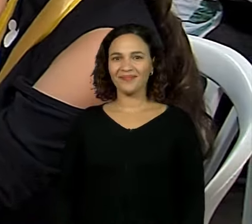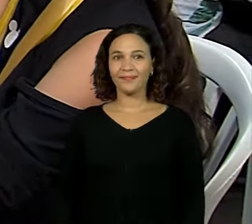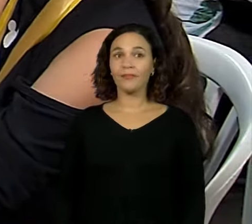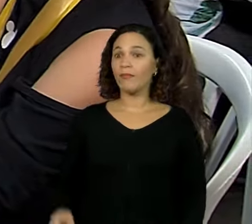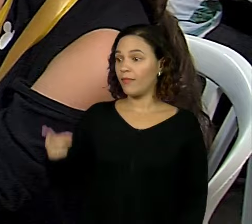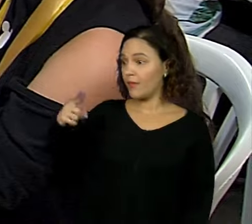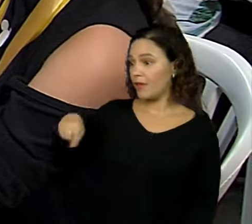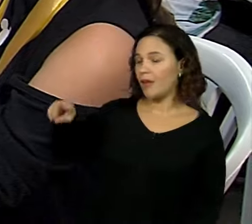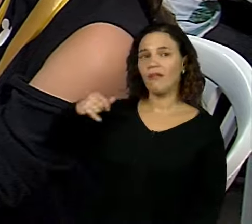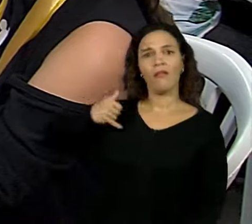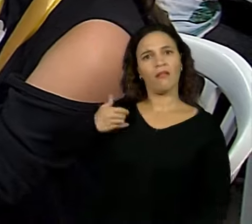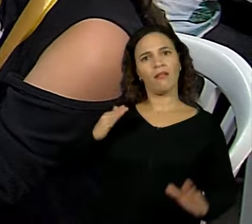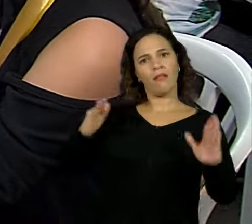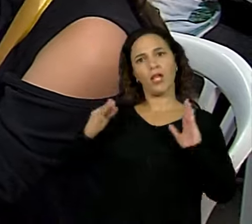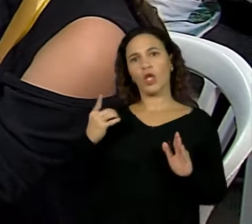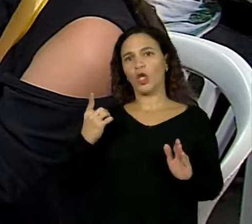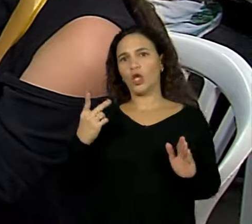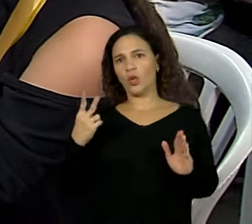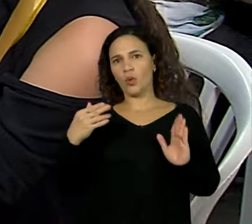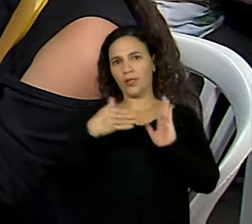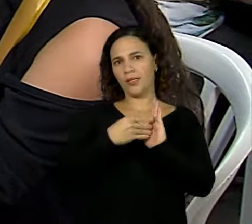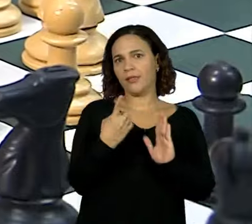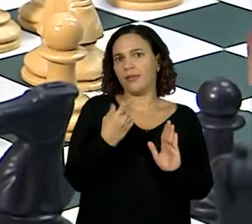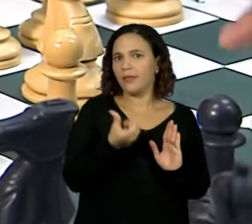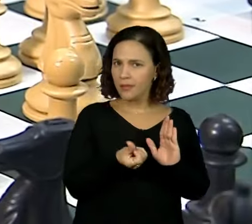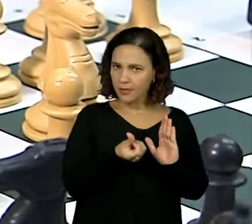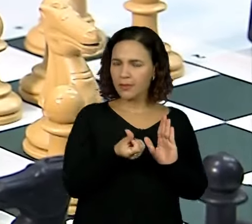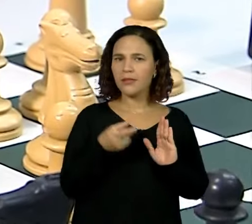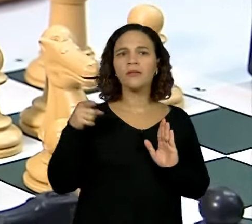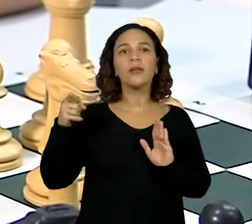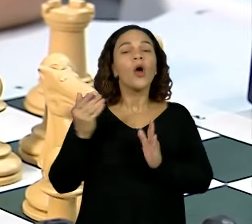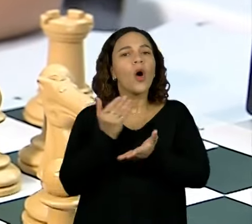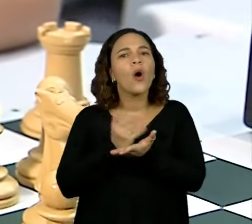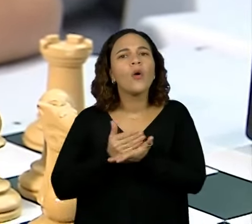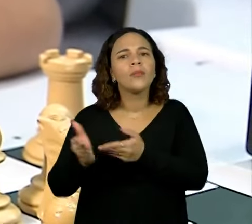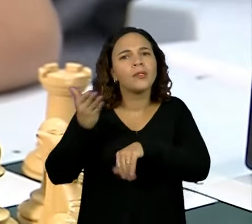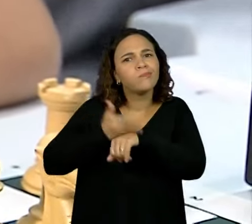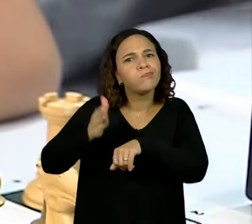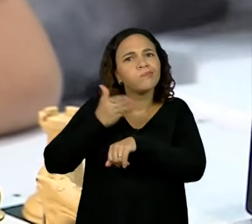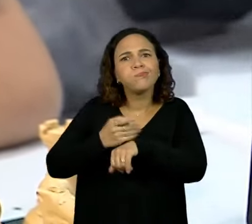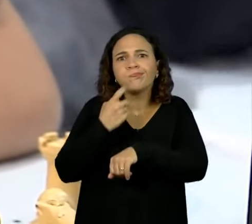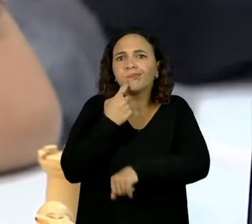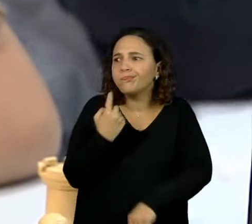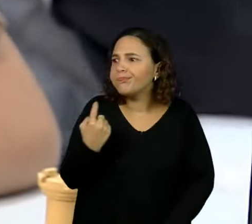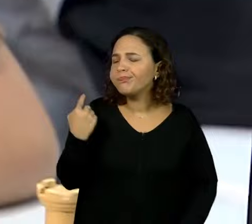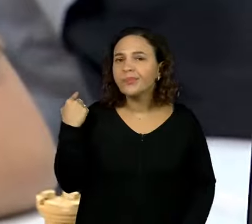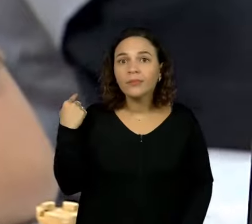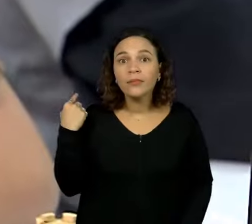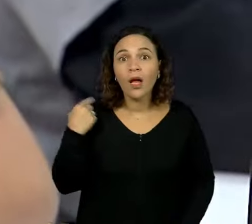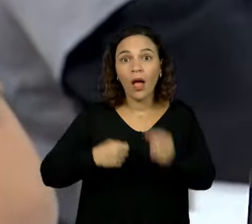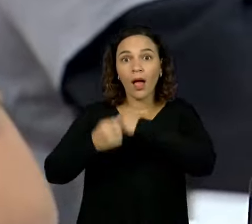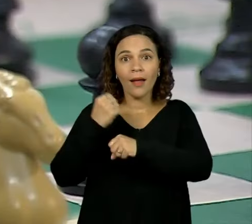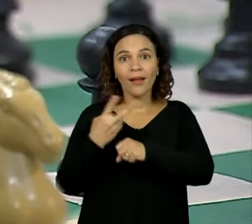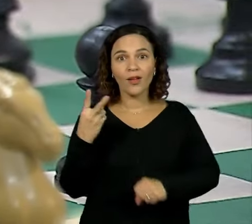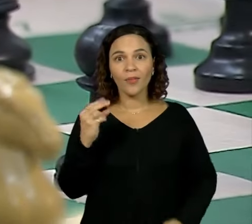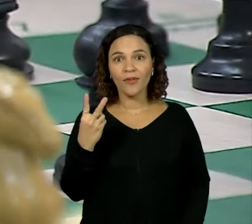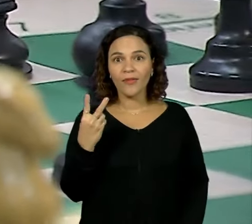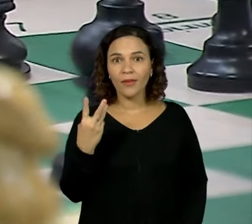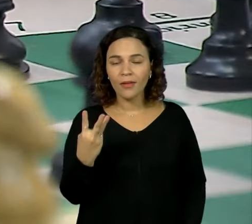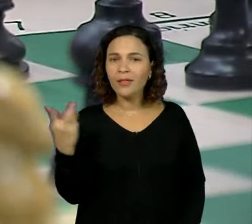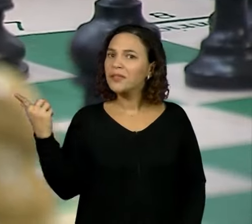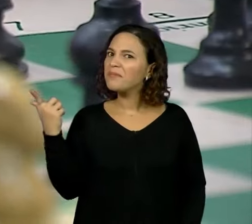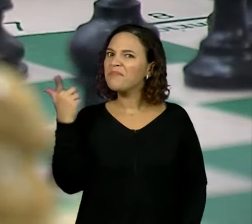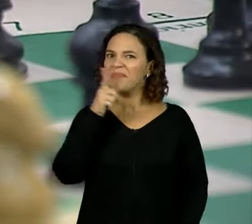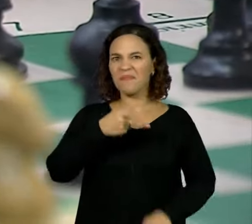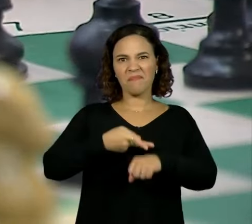Eles têm entre 12 e 16 anos, começaram a treinar há pouco tempo e em 2023